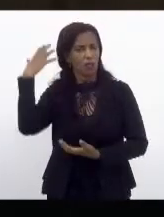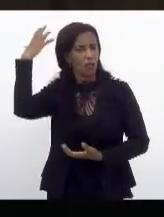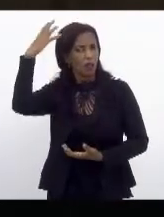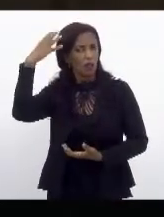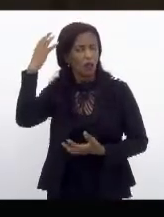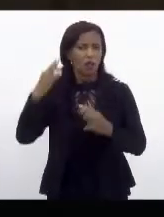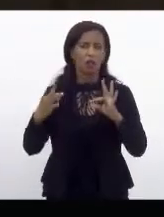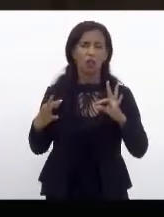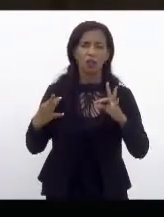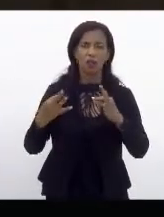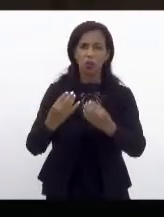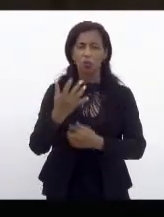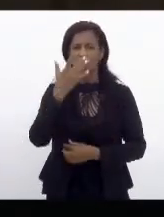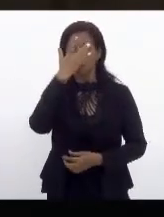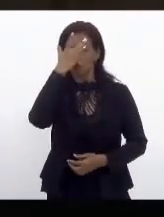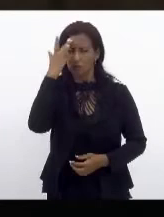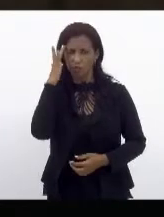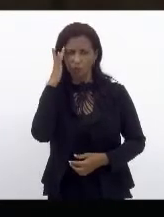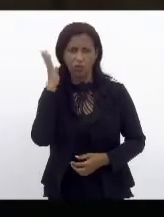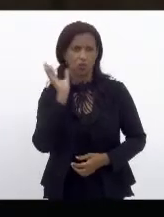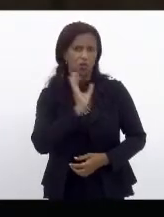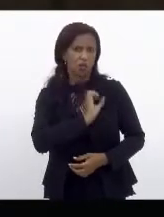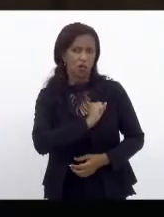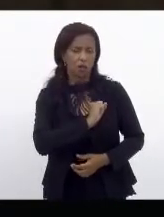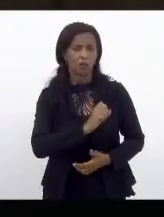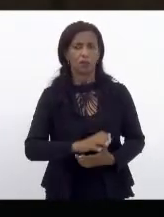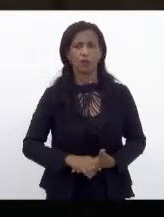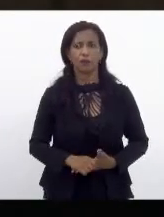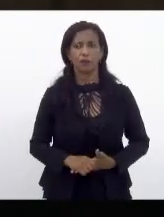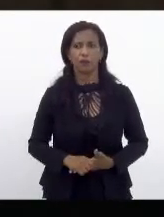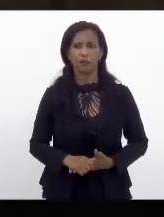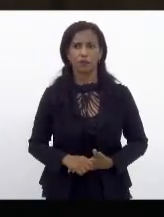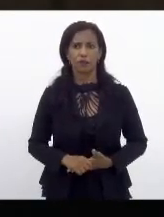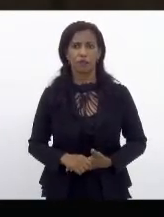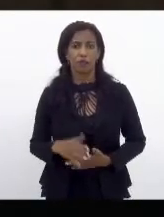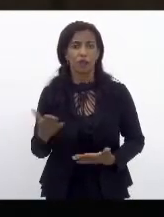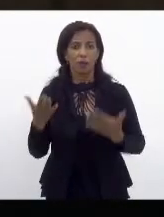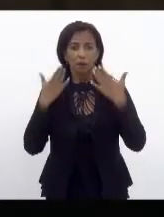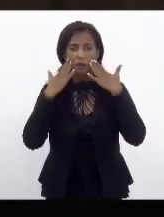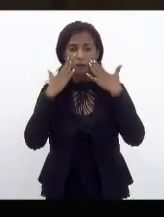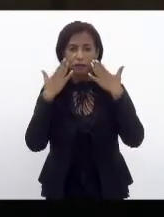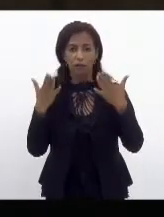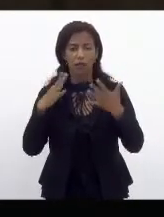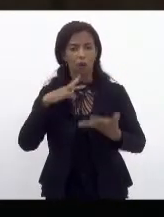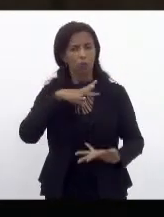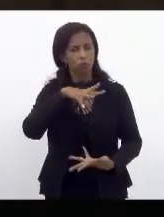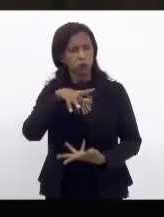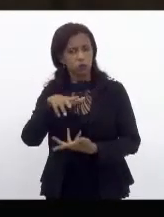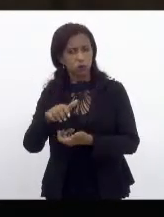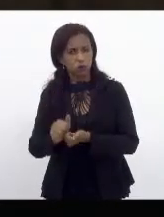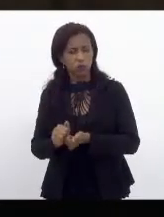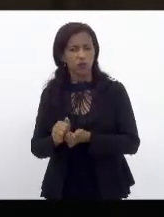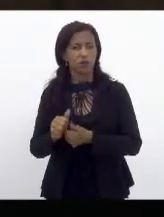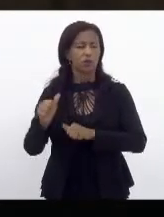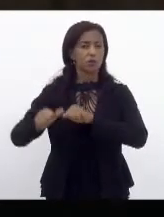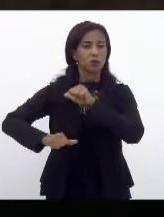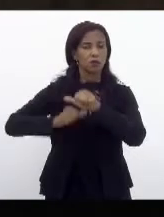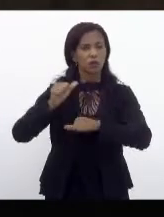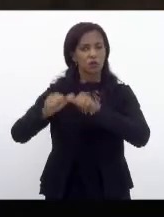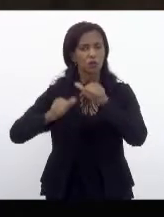e todos aqueles e aquelas que amam, né, e para a expressão mundial que se tornou a